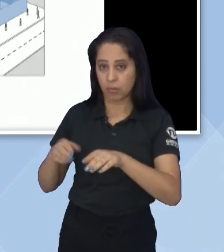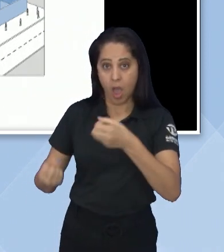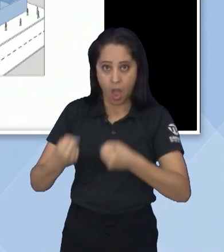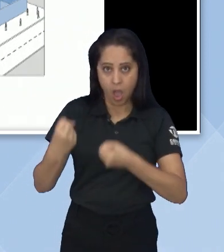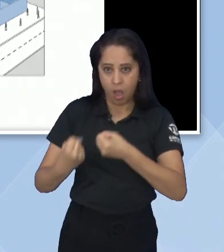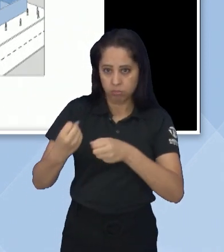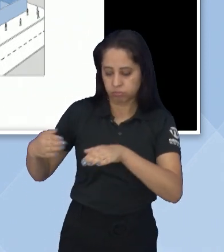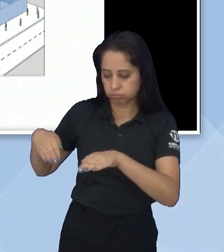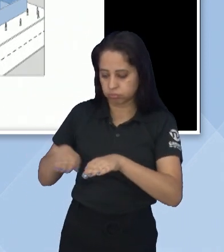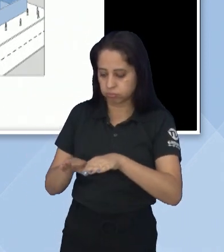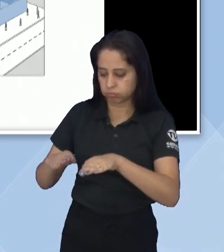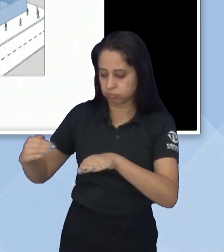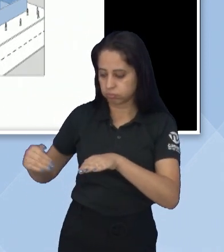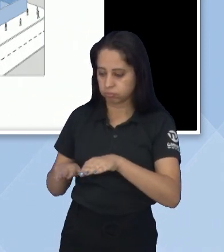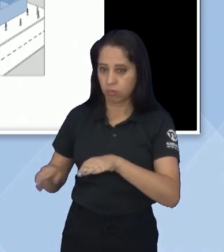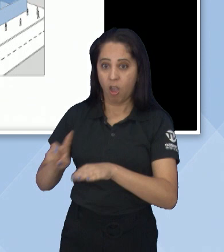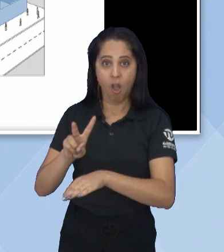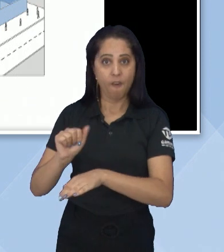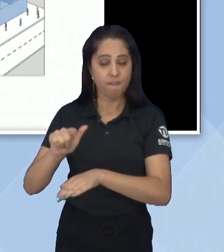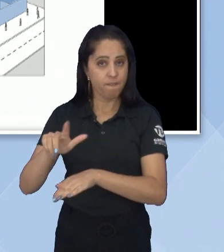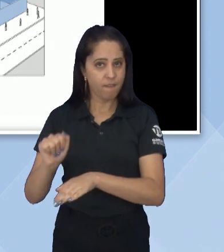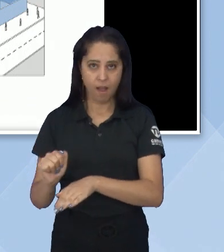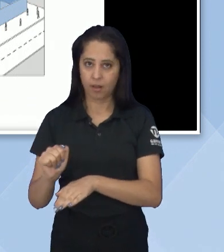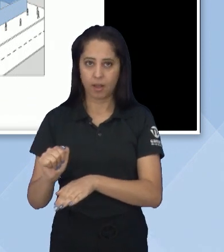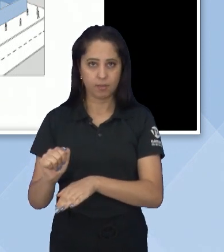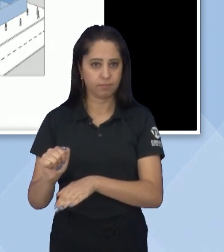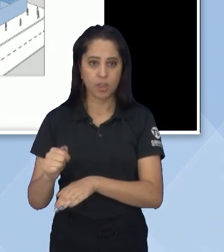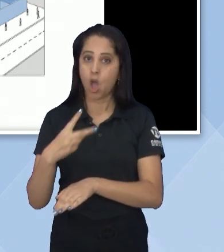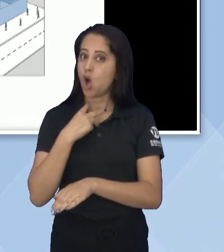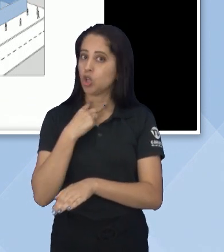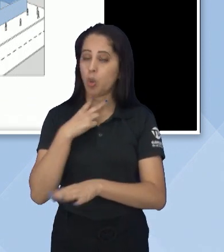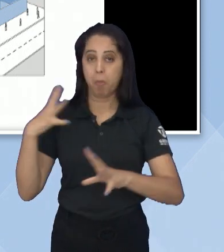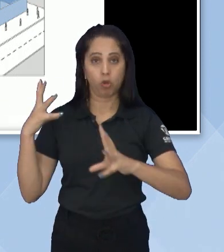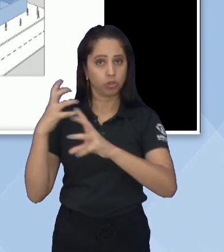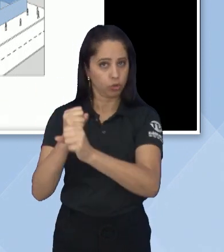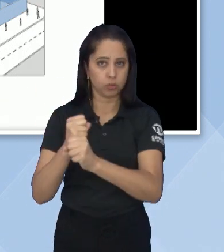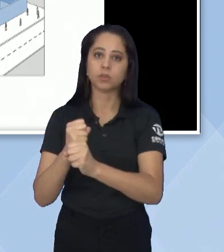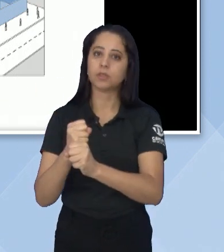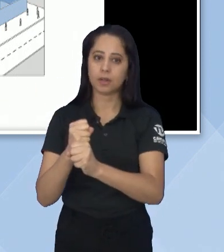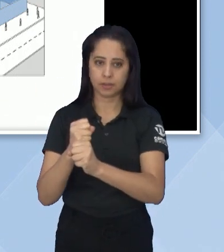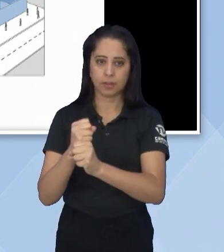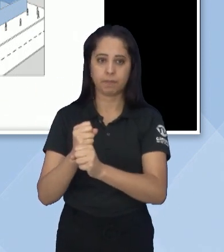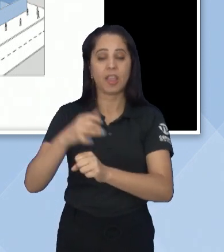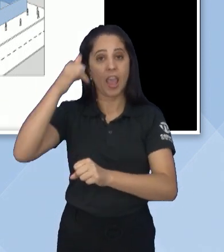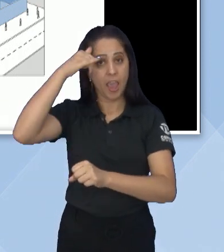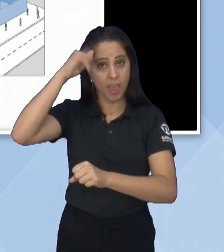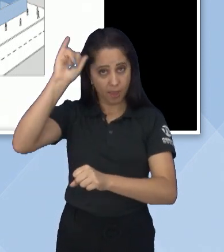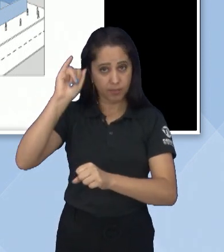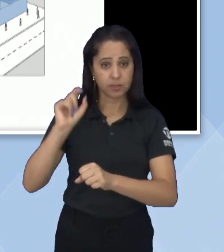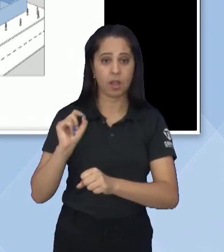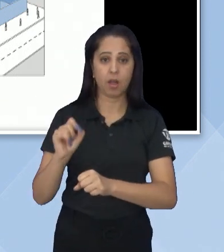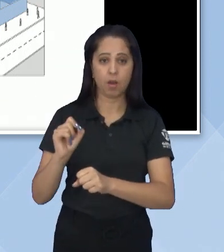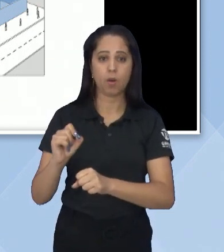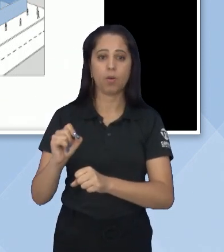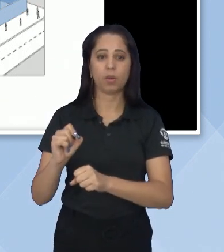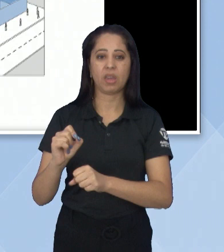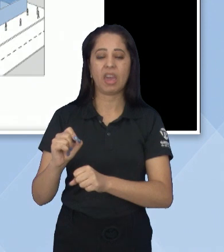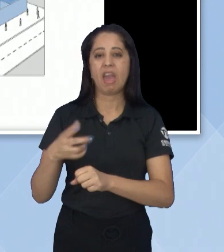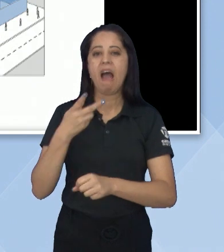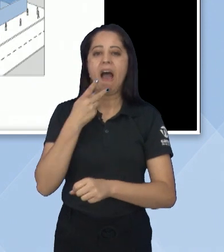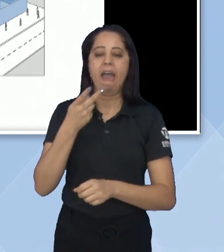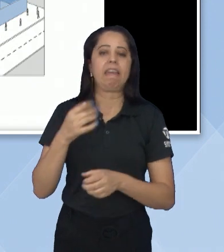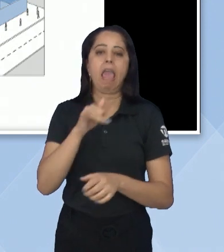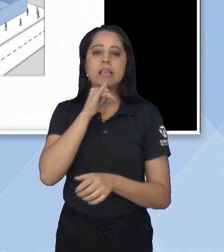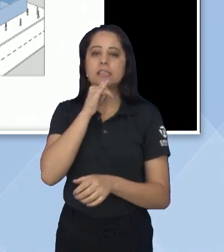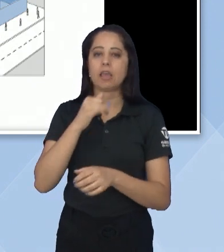por não ser o Residencial não pode ser contabilizada para a questão comercial para evitar também que você coloque vagas e diga que aquilo